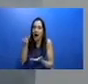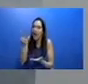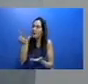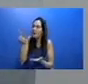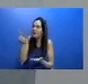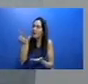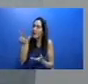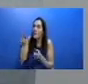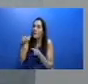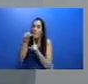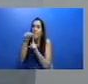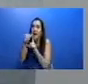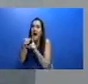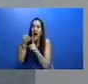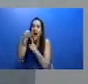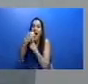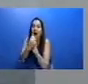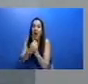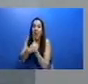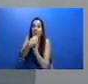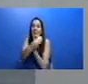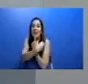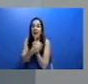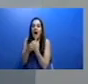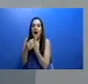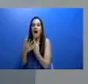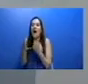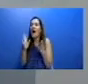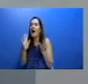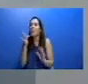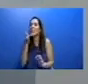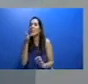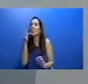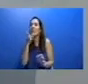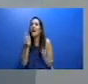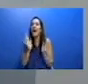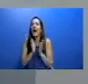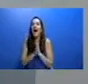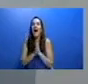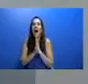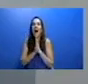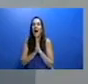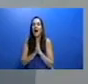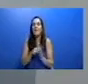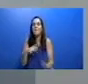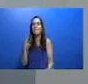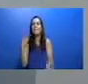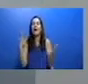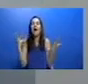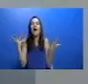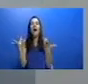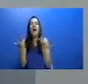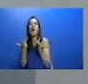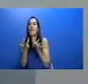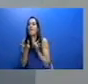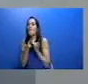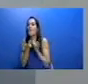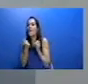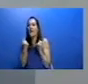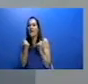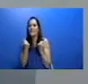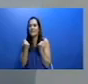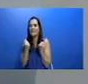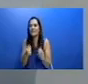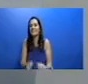nós falarmos, por quê? Bananas é uma fruta muito saborosa, né? E que